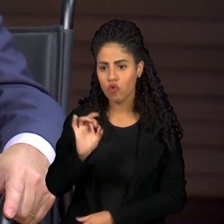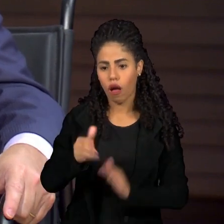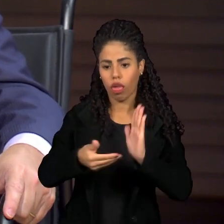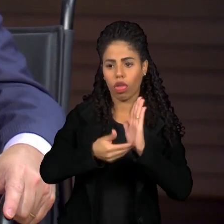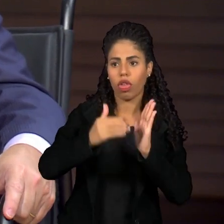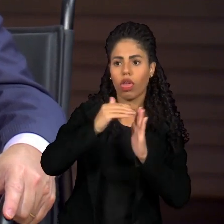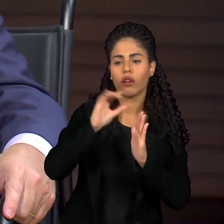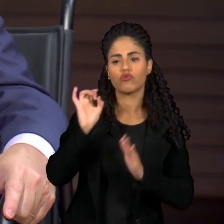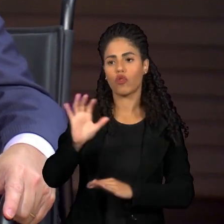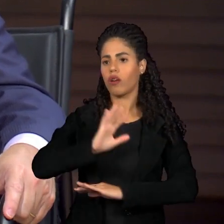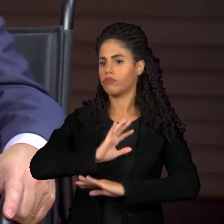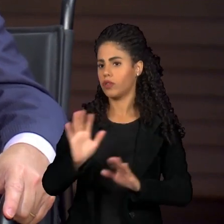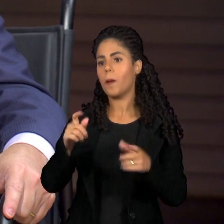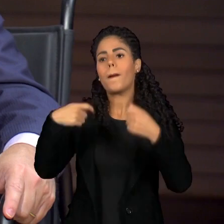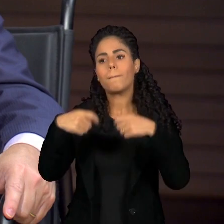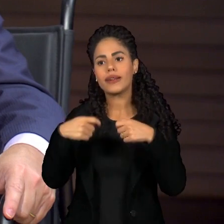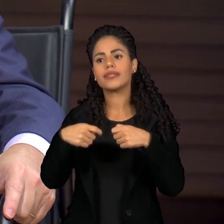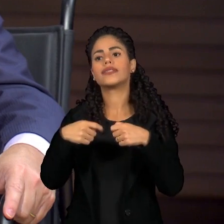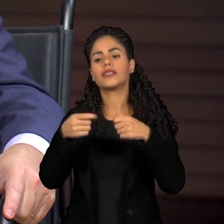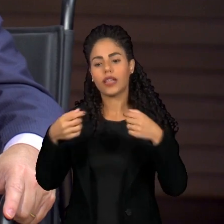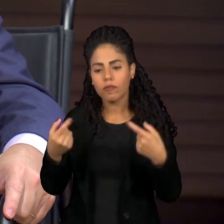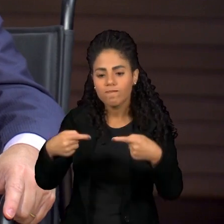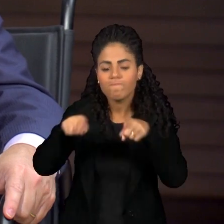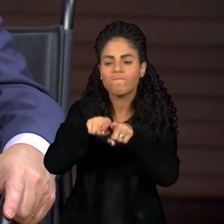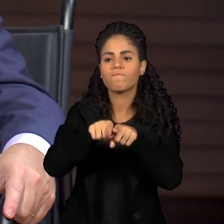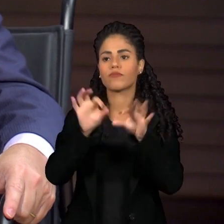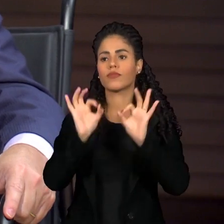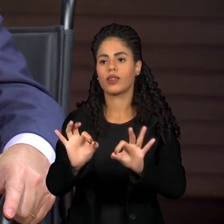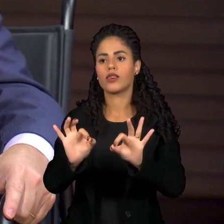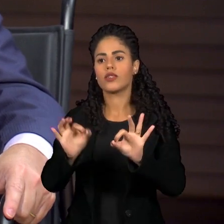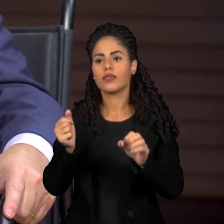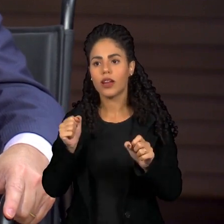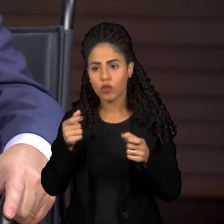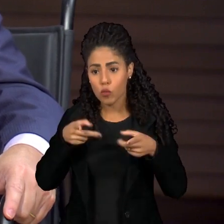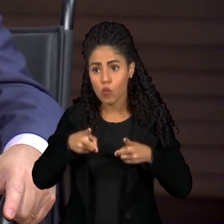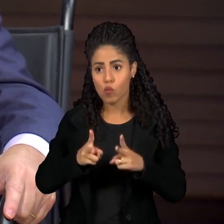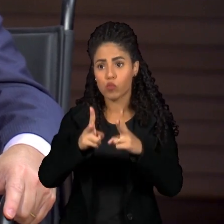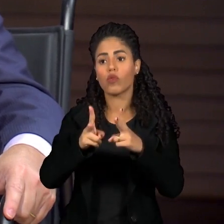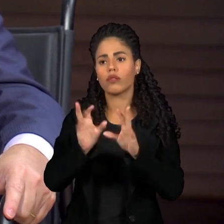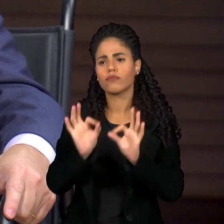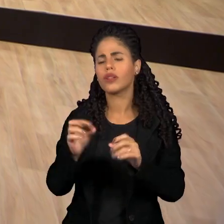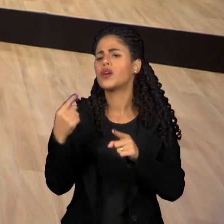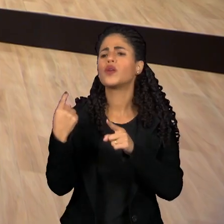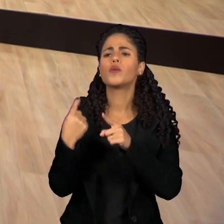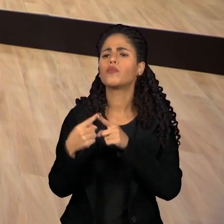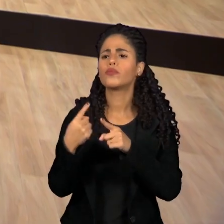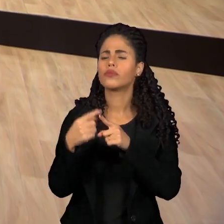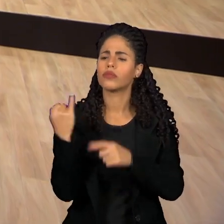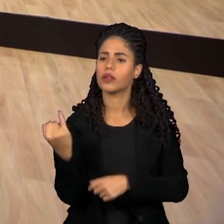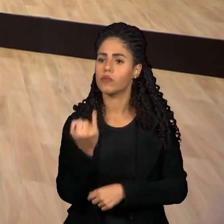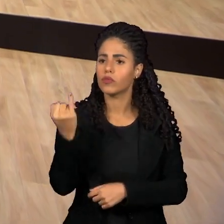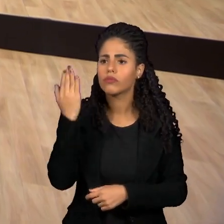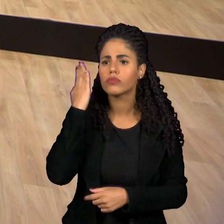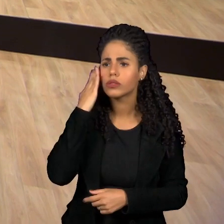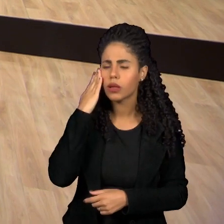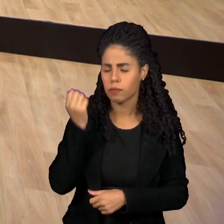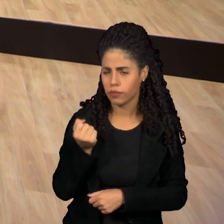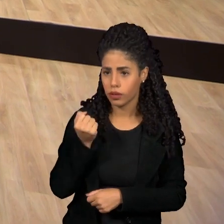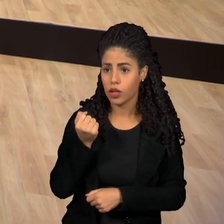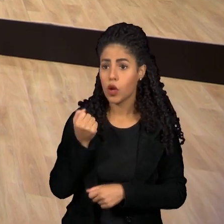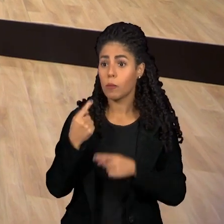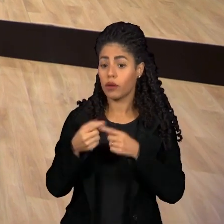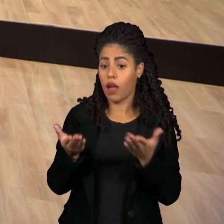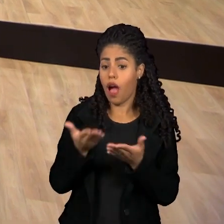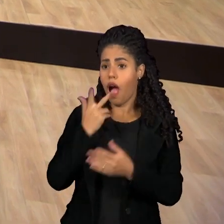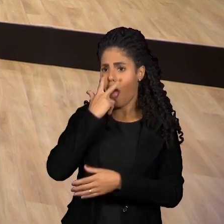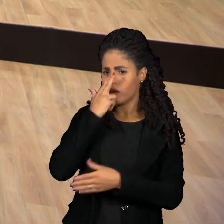Congresso, precisam estar majoritariamente presentes no plenário. E por que isso é importante? Porque me parece que